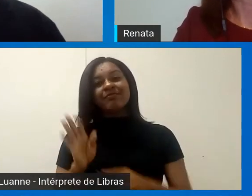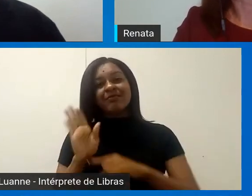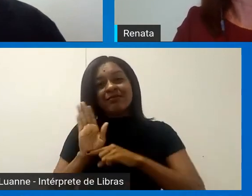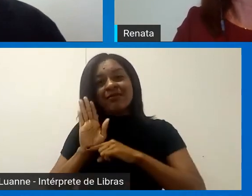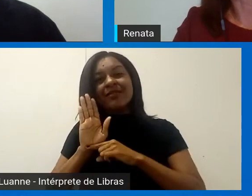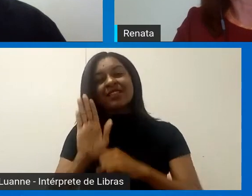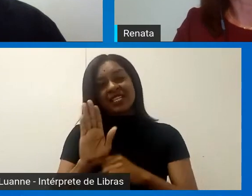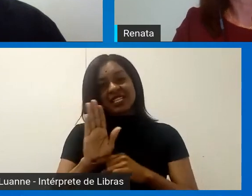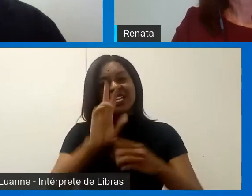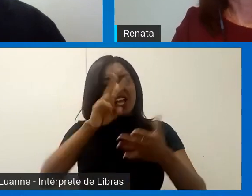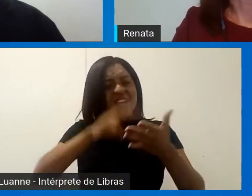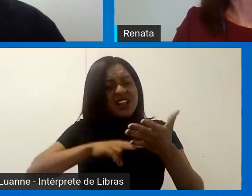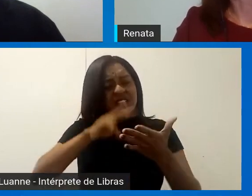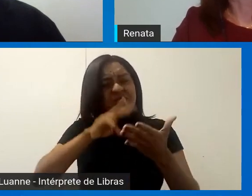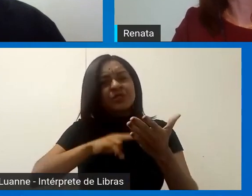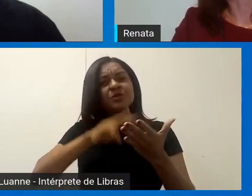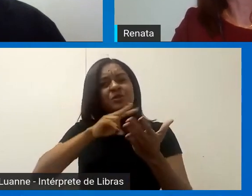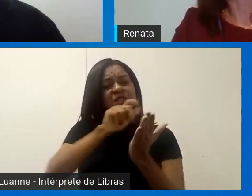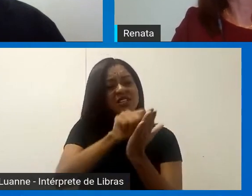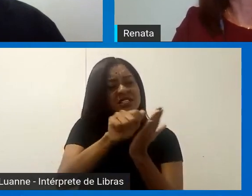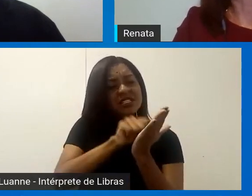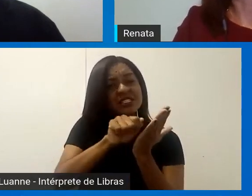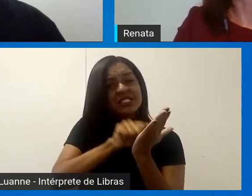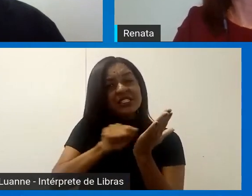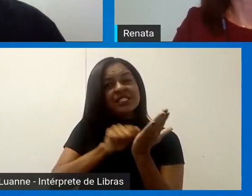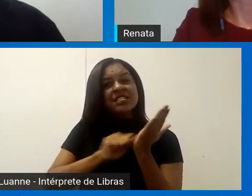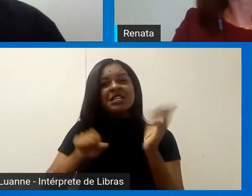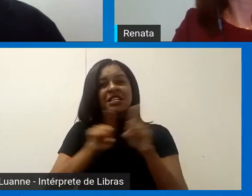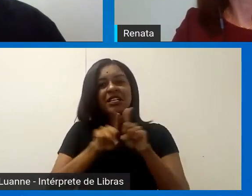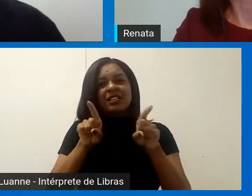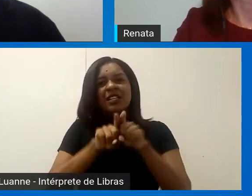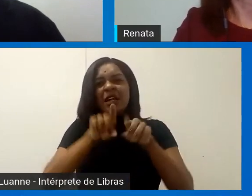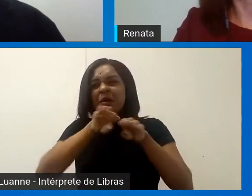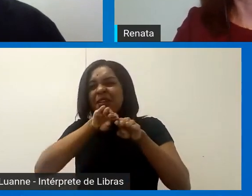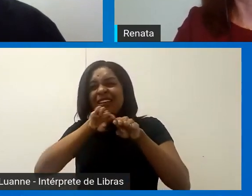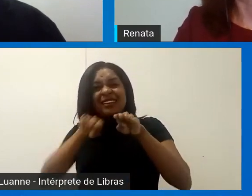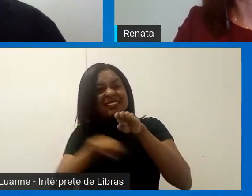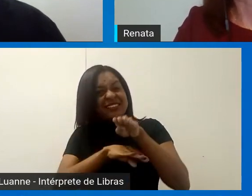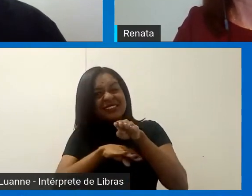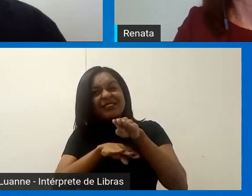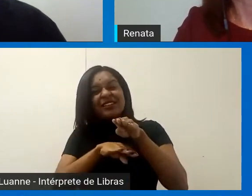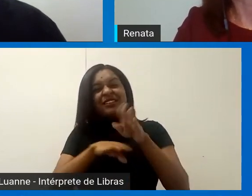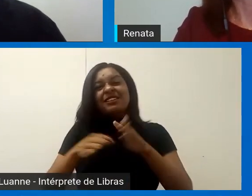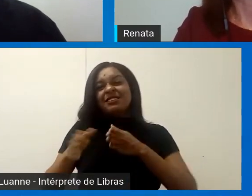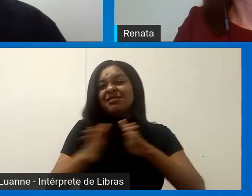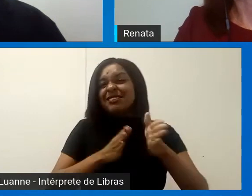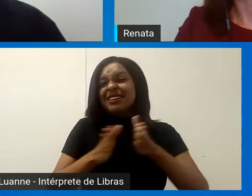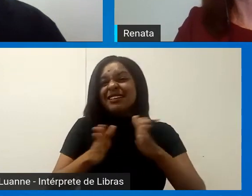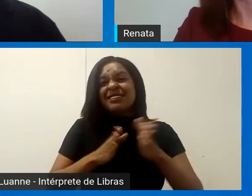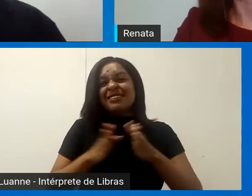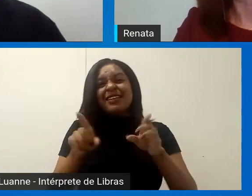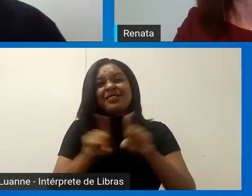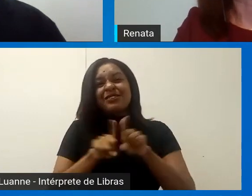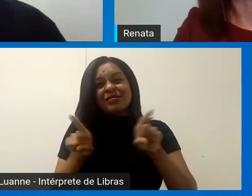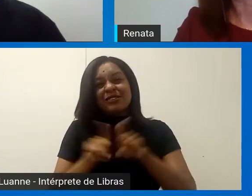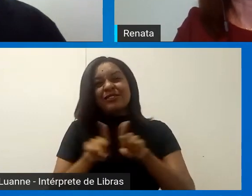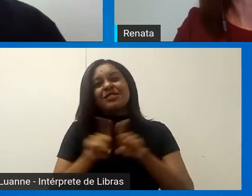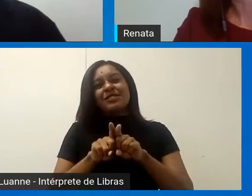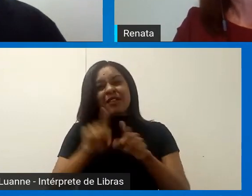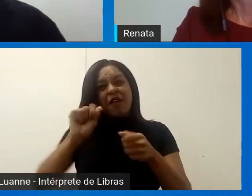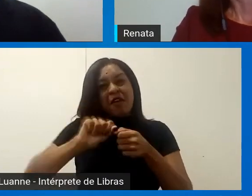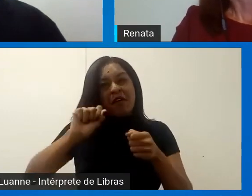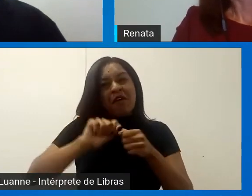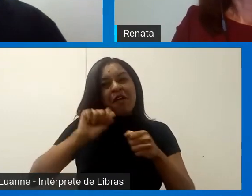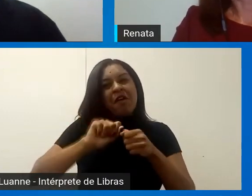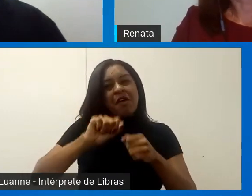leitura da escrita as desigualdades de condições de acesso condições de materiais e